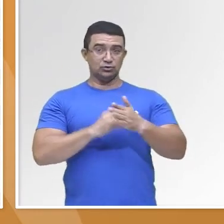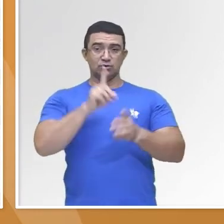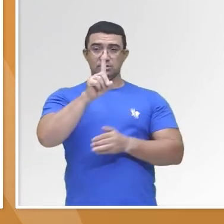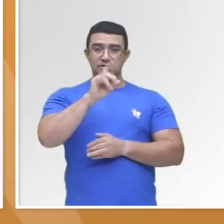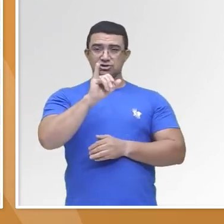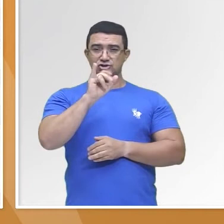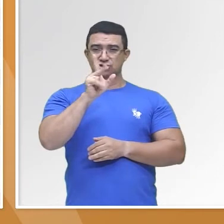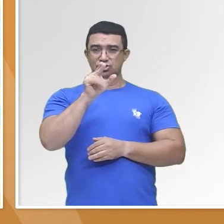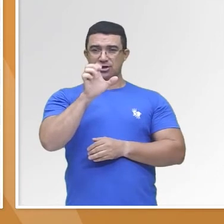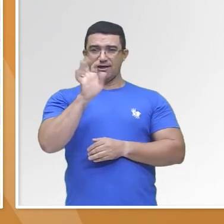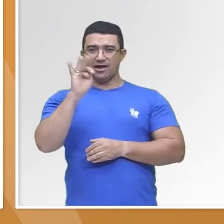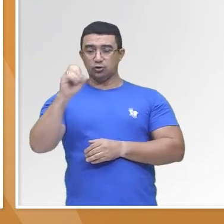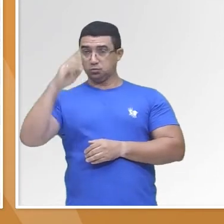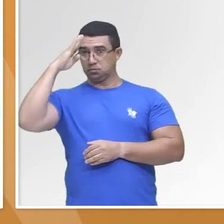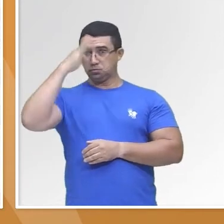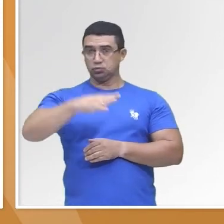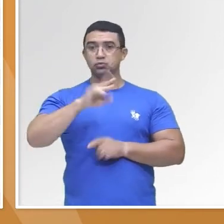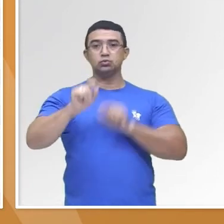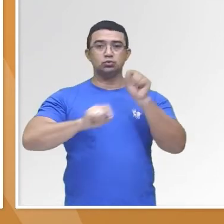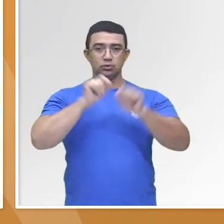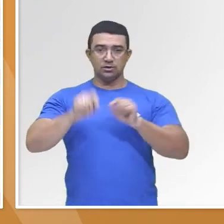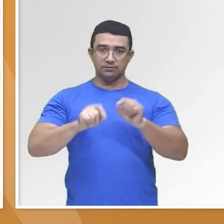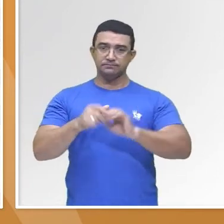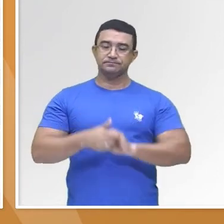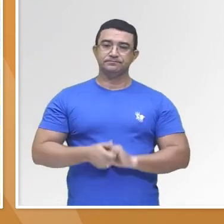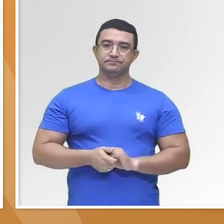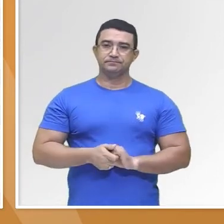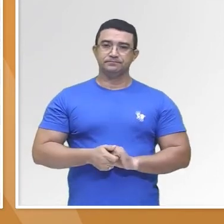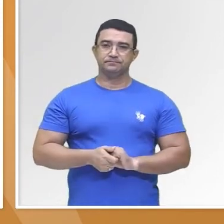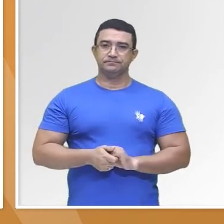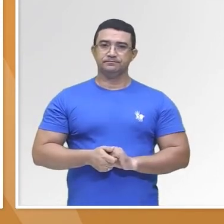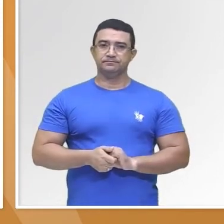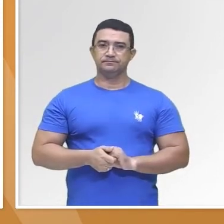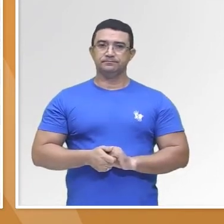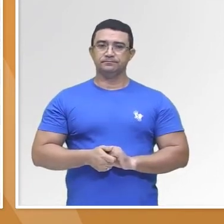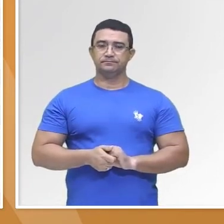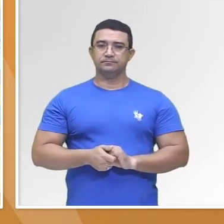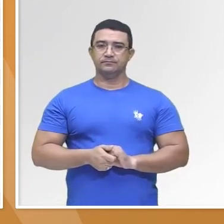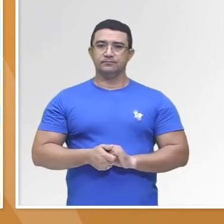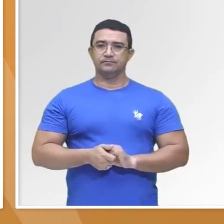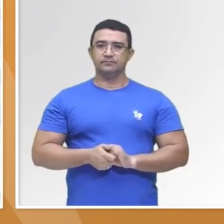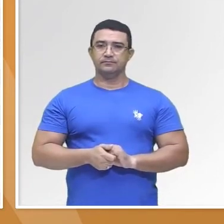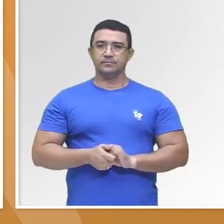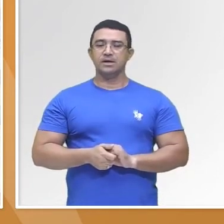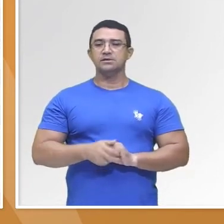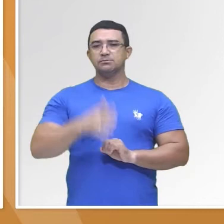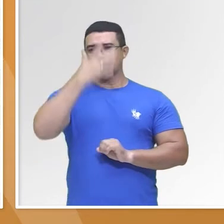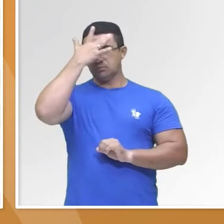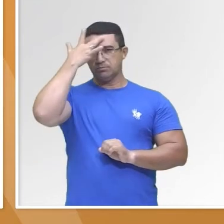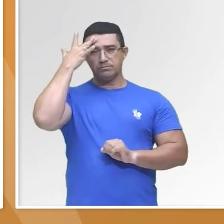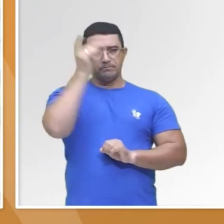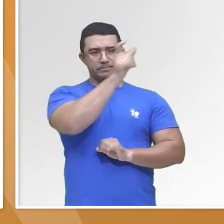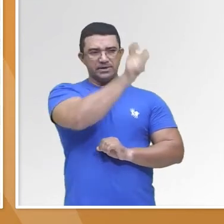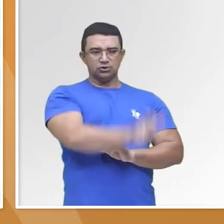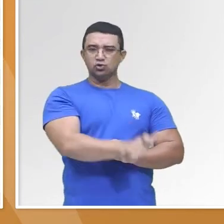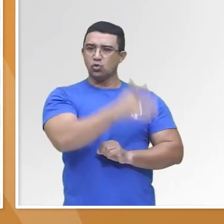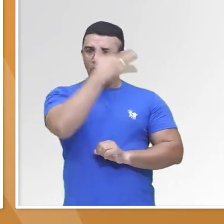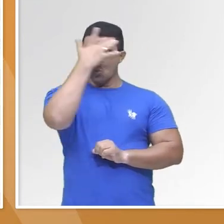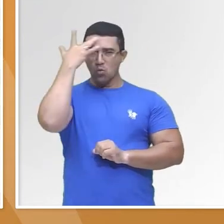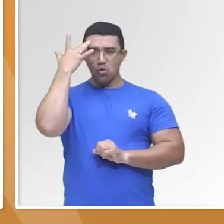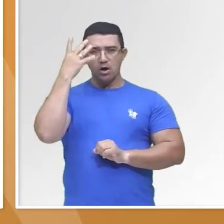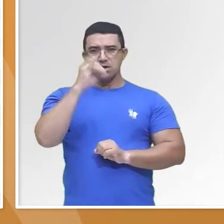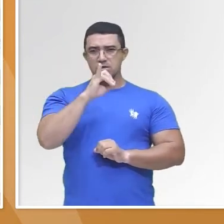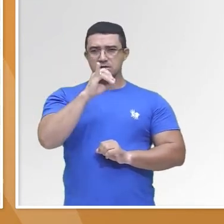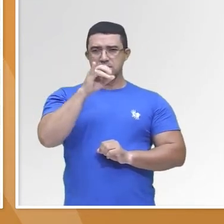recai sobre a renda, recai diretamente sobre a renda do cidadão. Por exemplo,